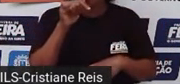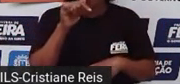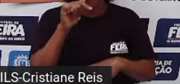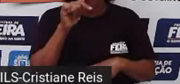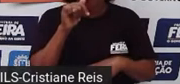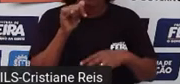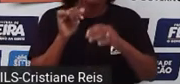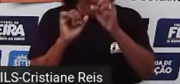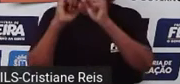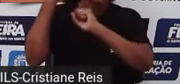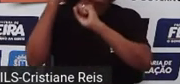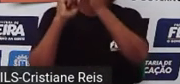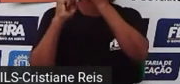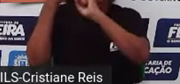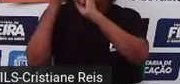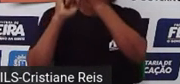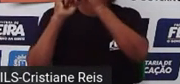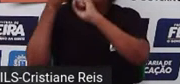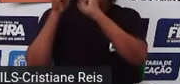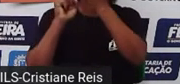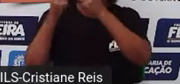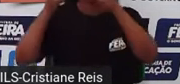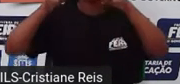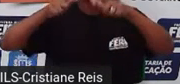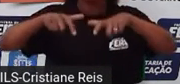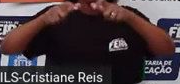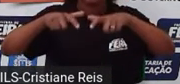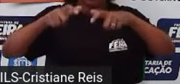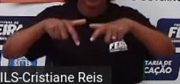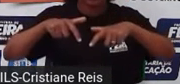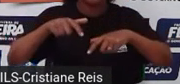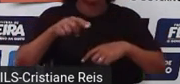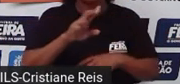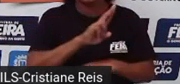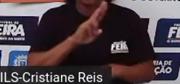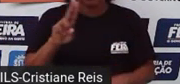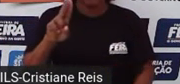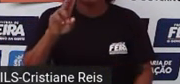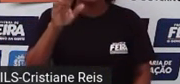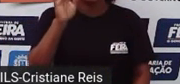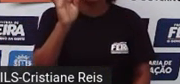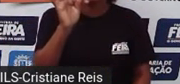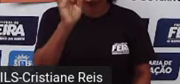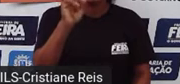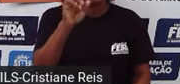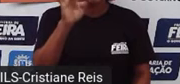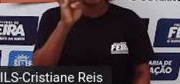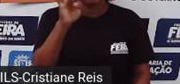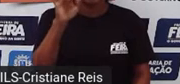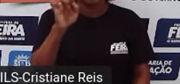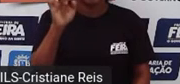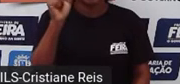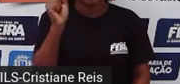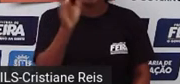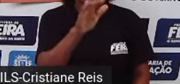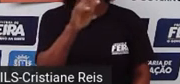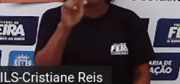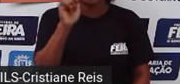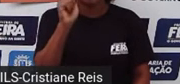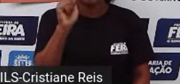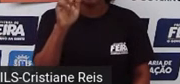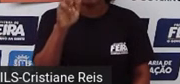que é a de Três Gargantas ela levou mais de dez anos para ser concedida a primeira parte gente